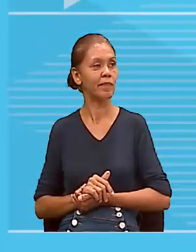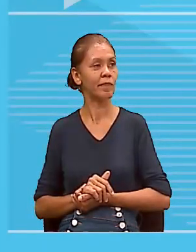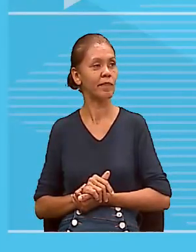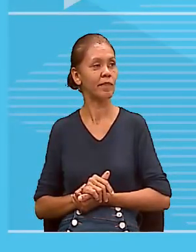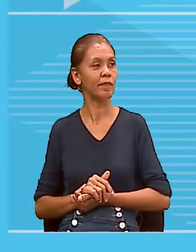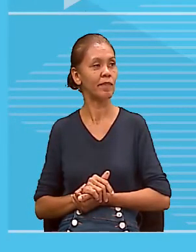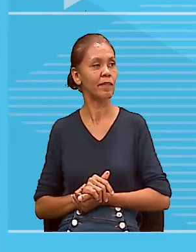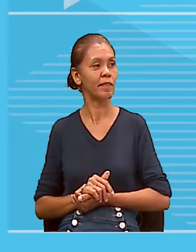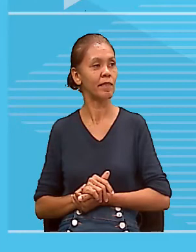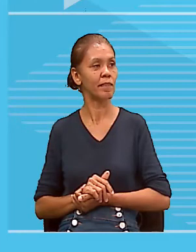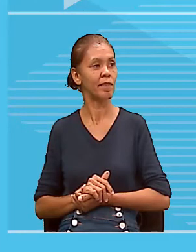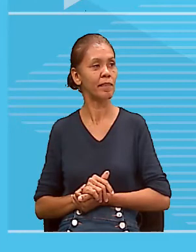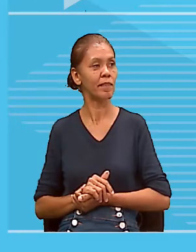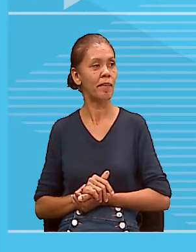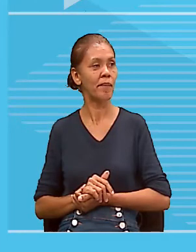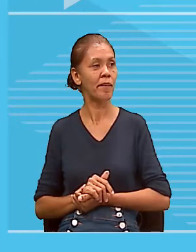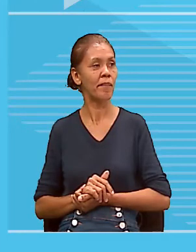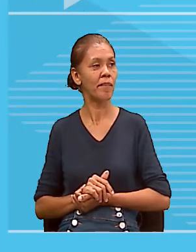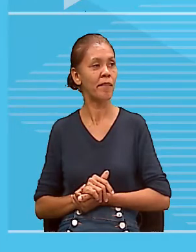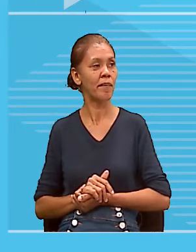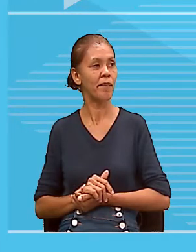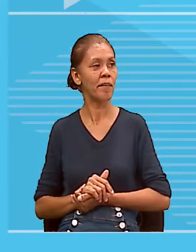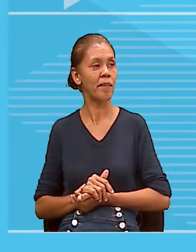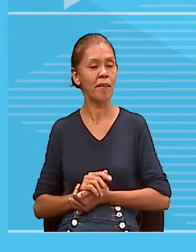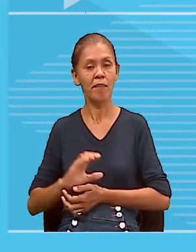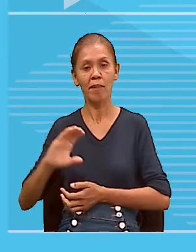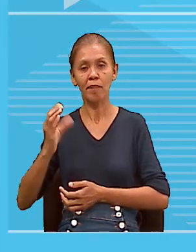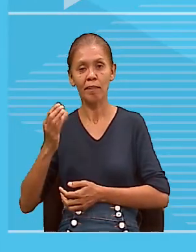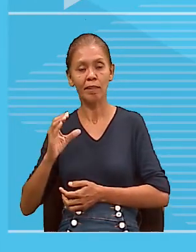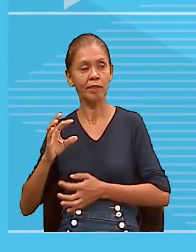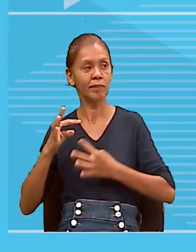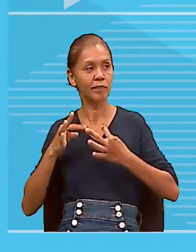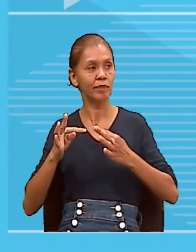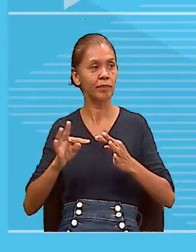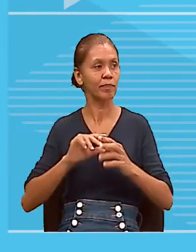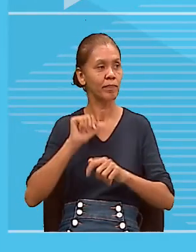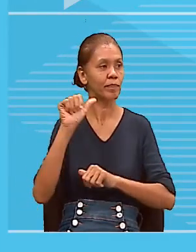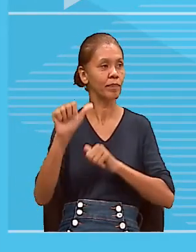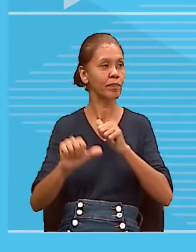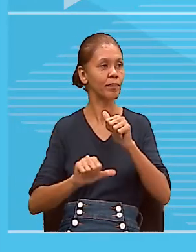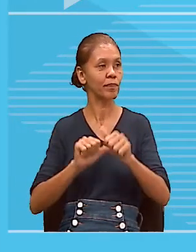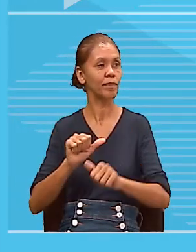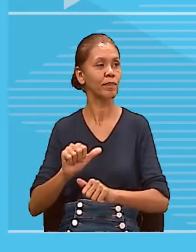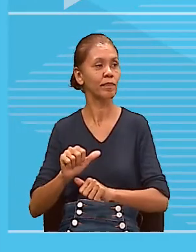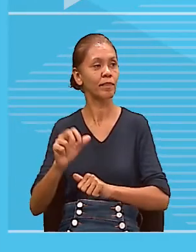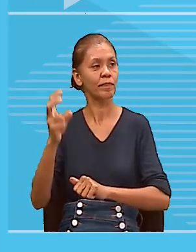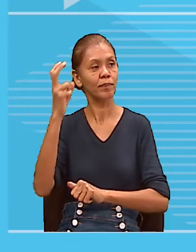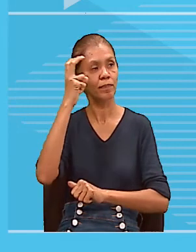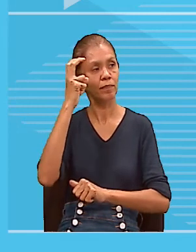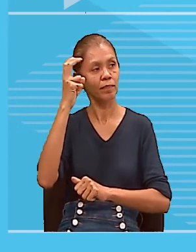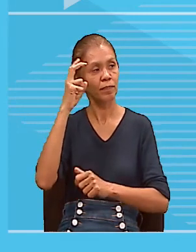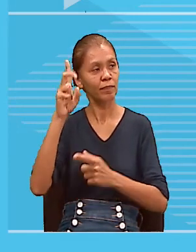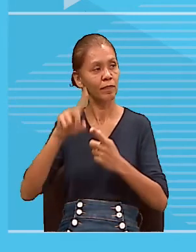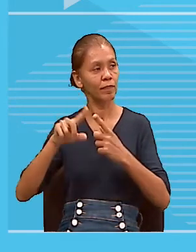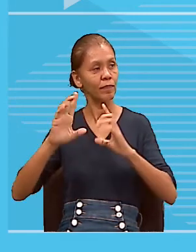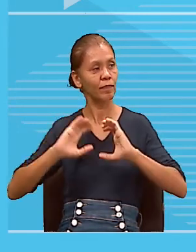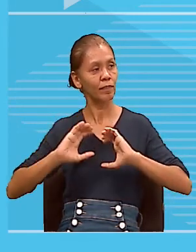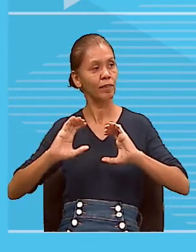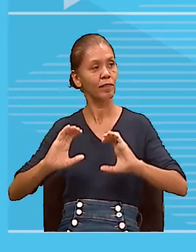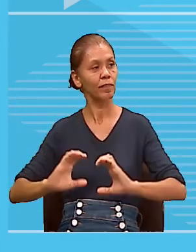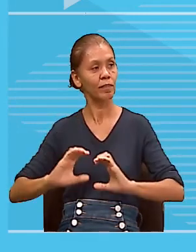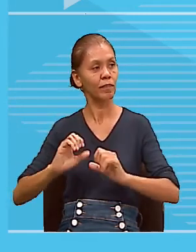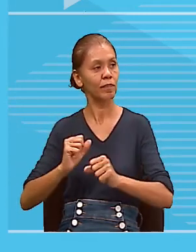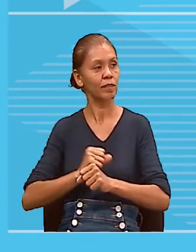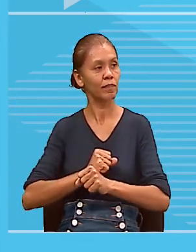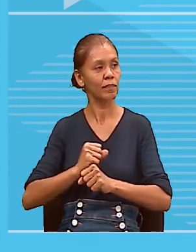foram marcados por grandes avanços científicos tecnológicos e mudanças culturais e comportamentais foi a